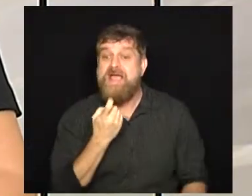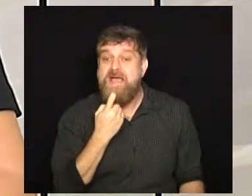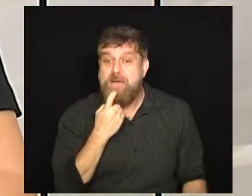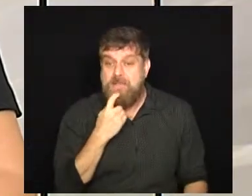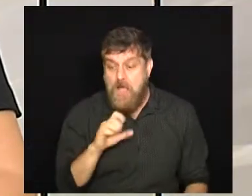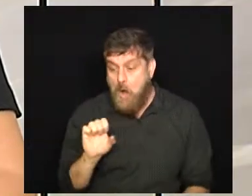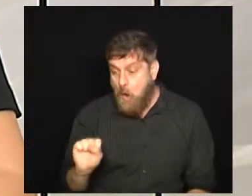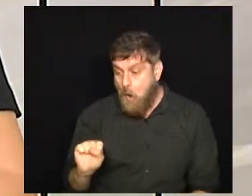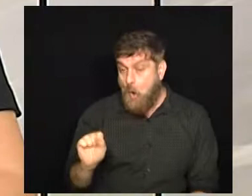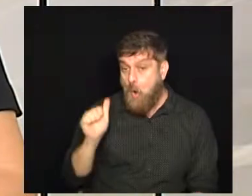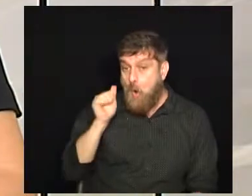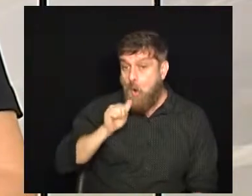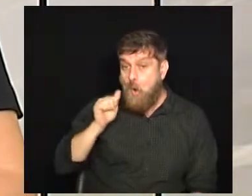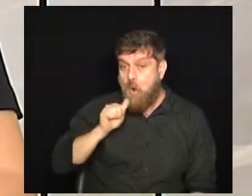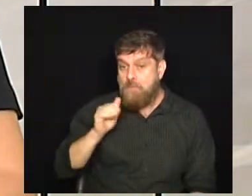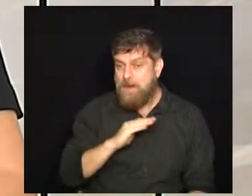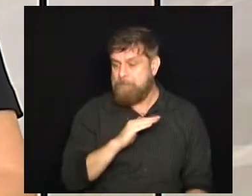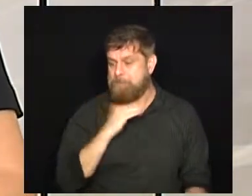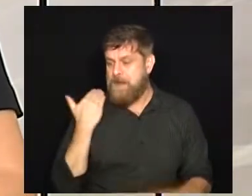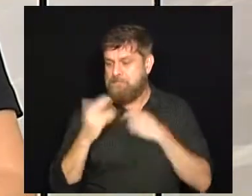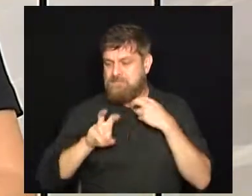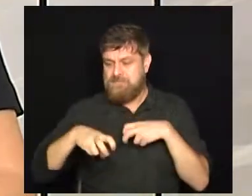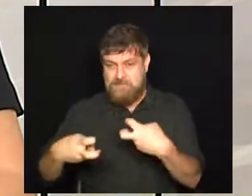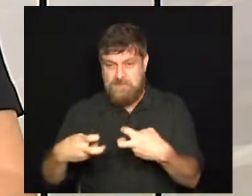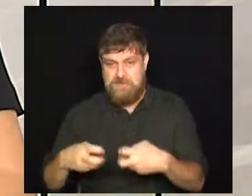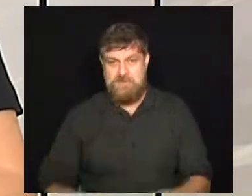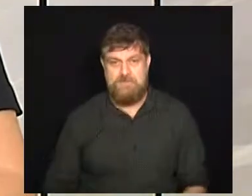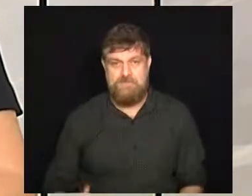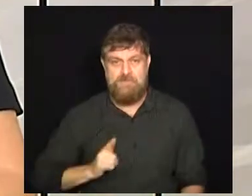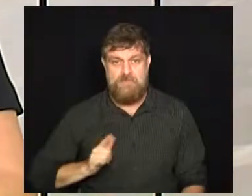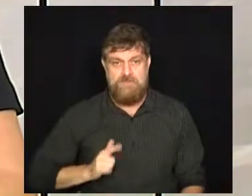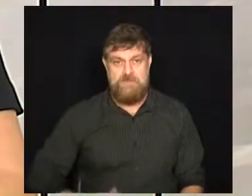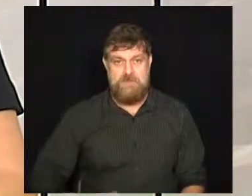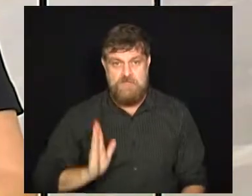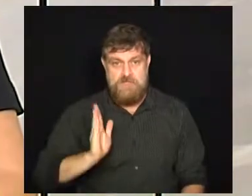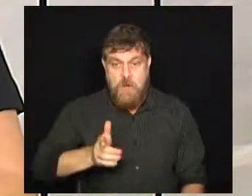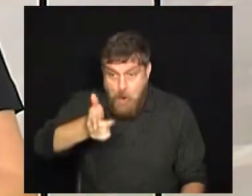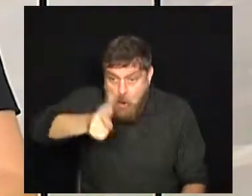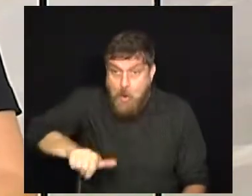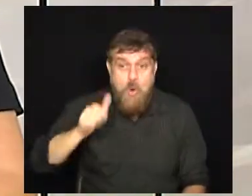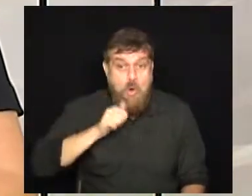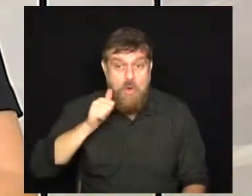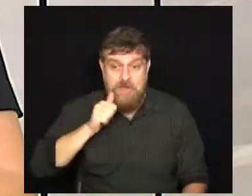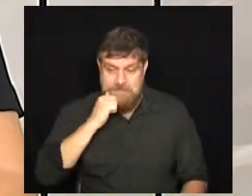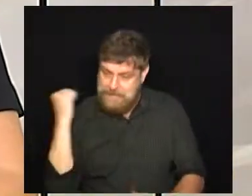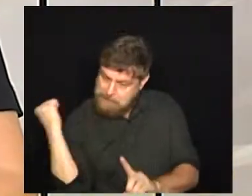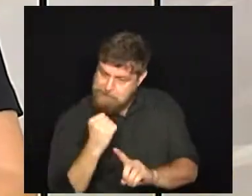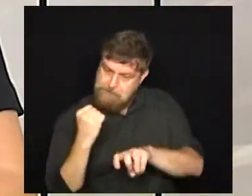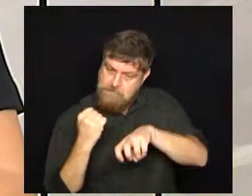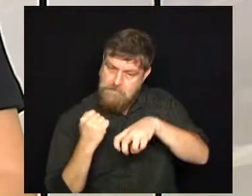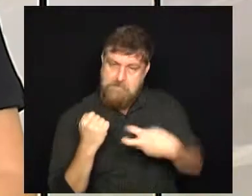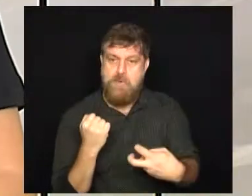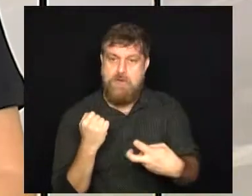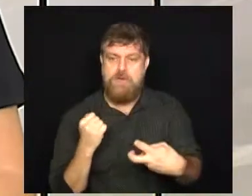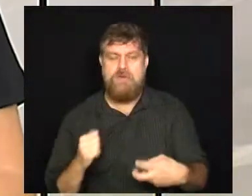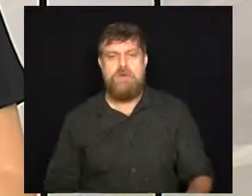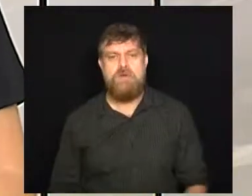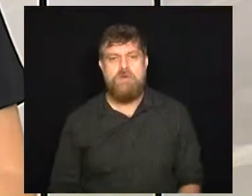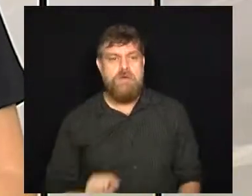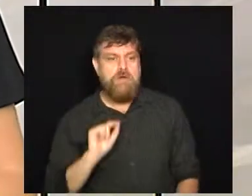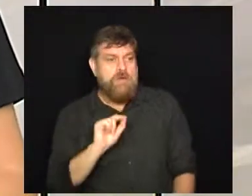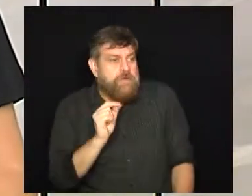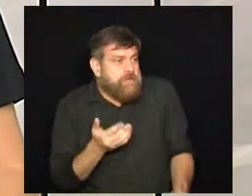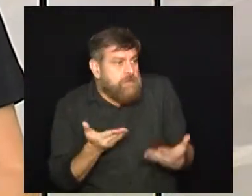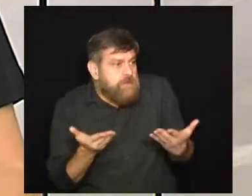8 mulheres foram mortas. O ano virou e mais uma mulher morreu. Foi logo no início. Mariana, o que